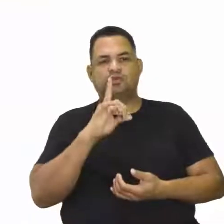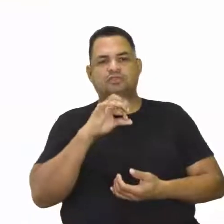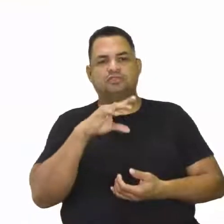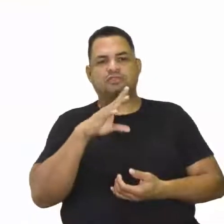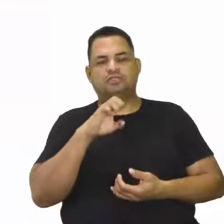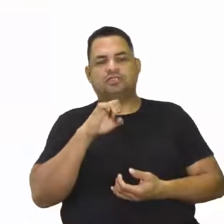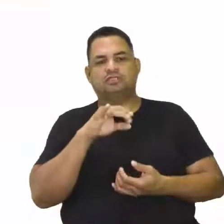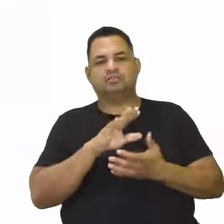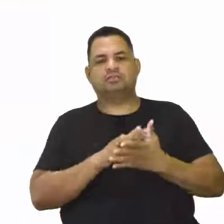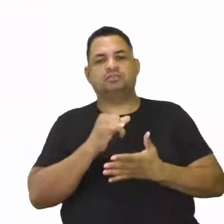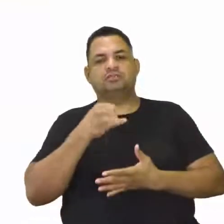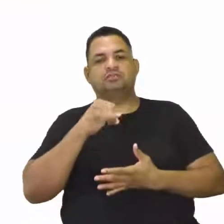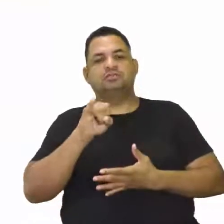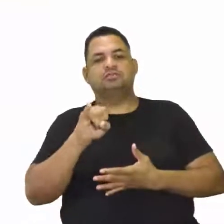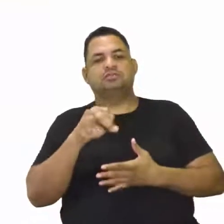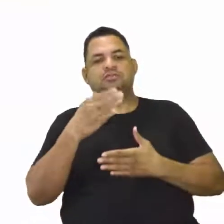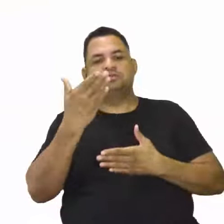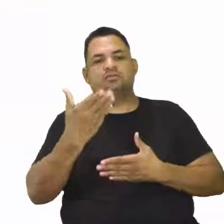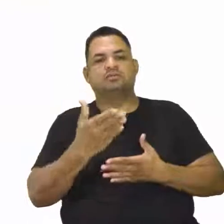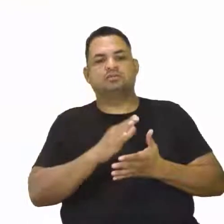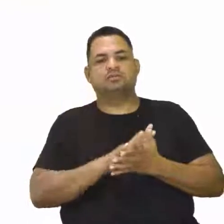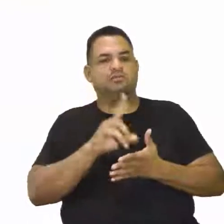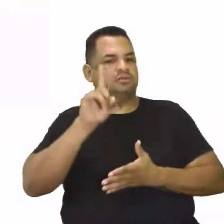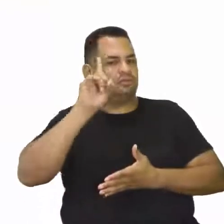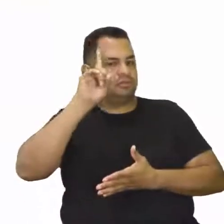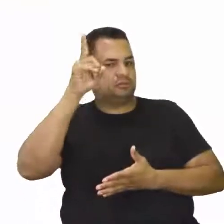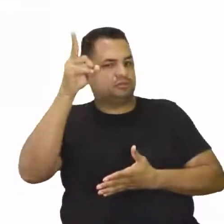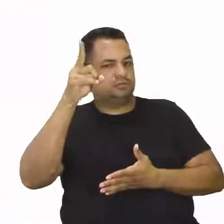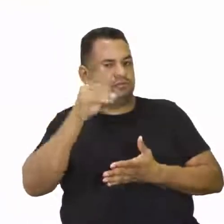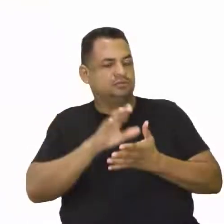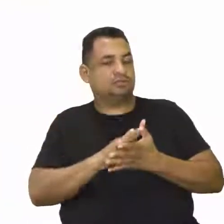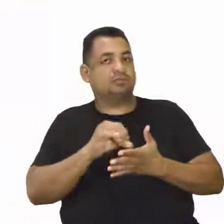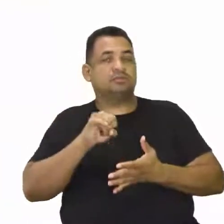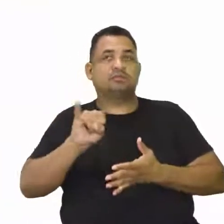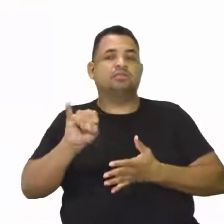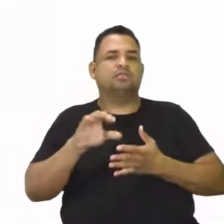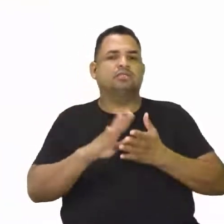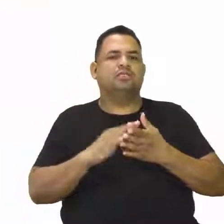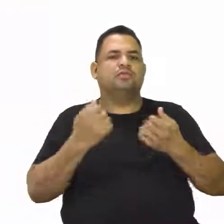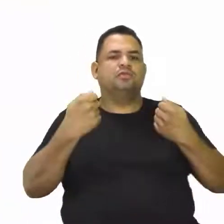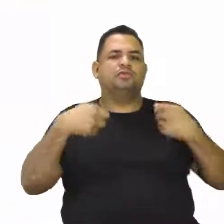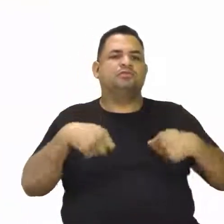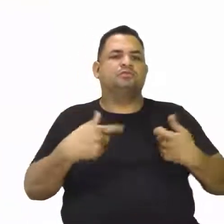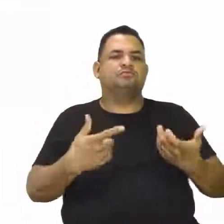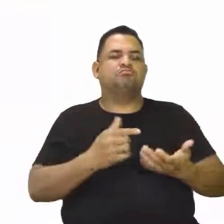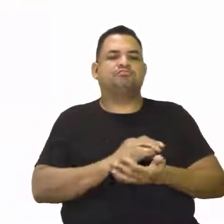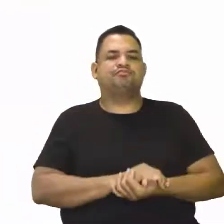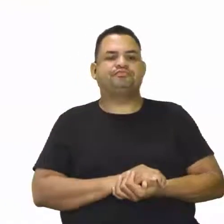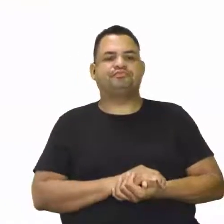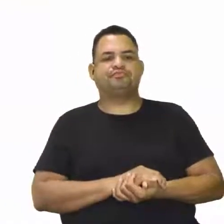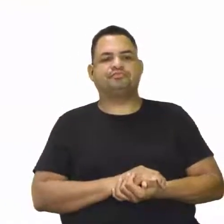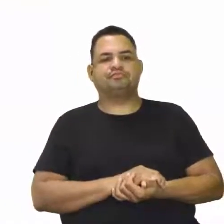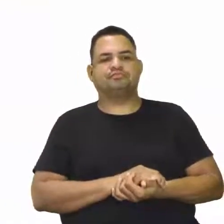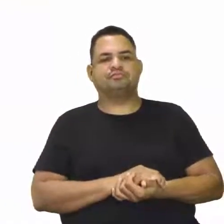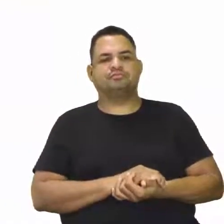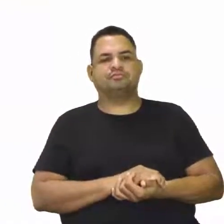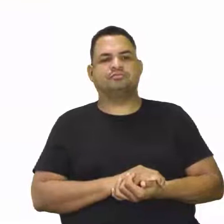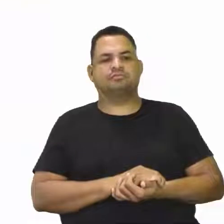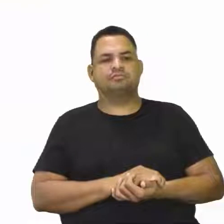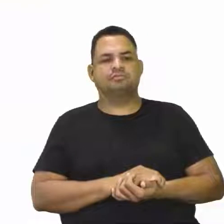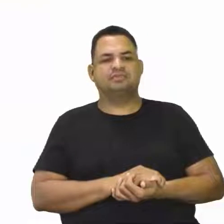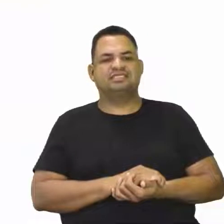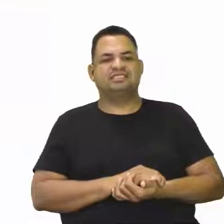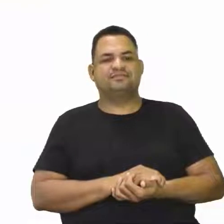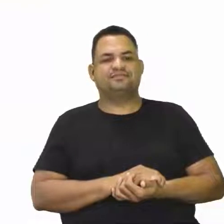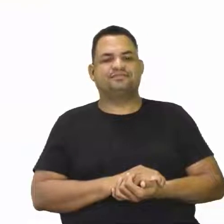Condicionais. São aquelas que introduzem orações com a ideia de condição, de possibilidade, né? Le hablé